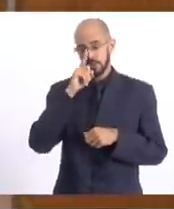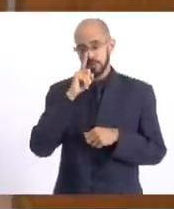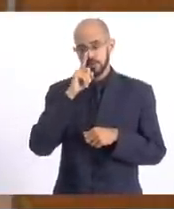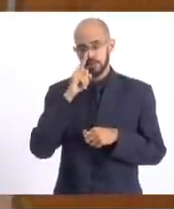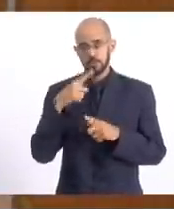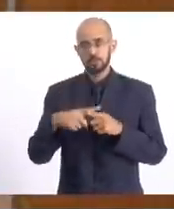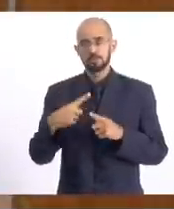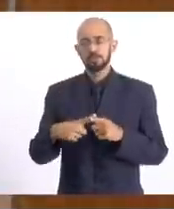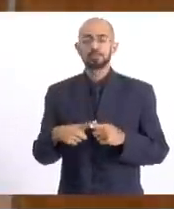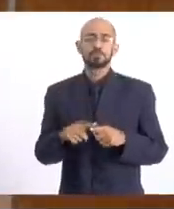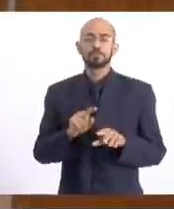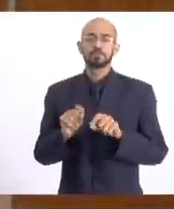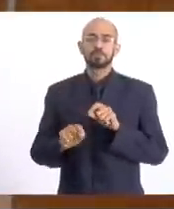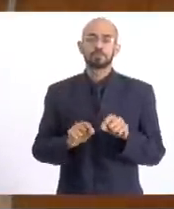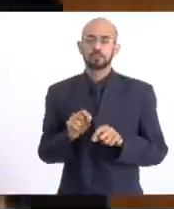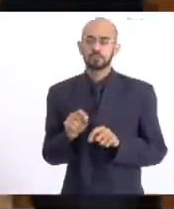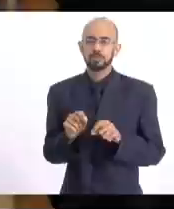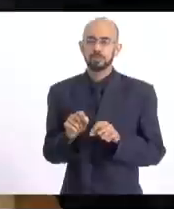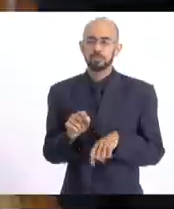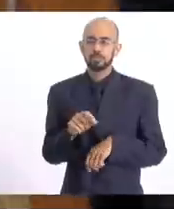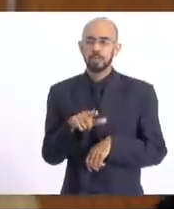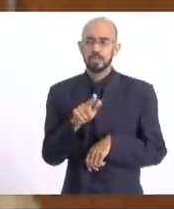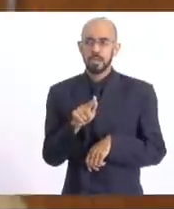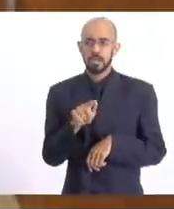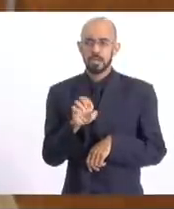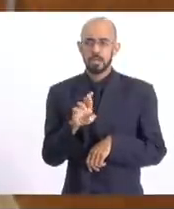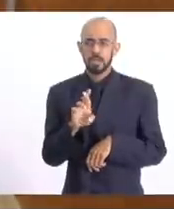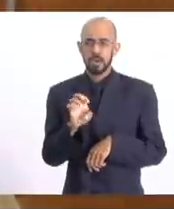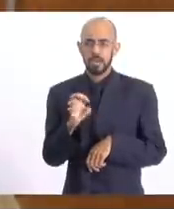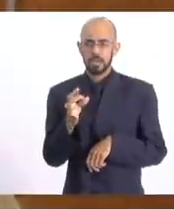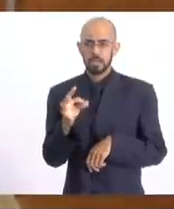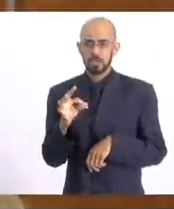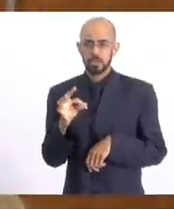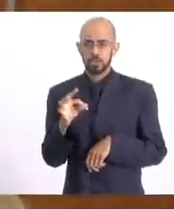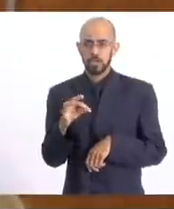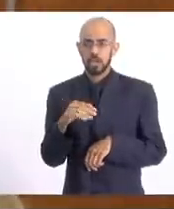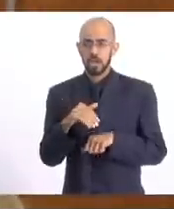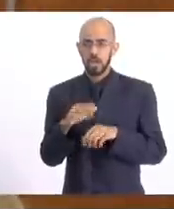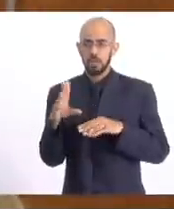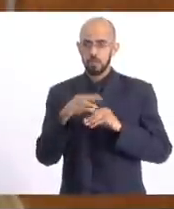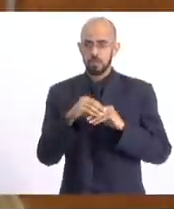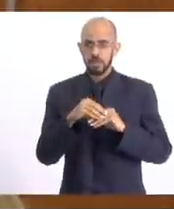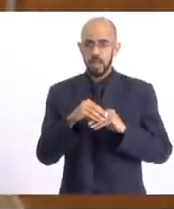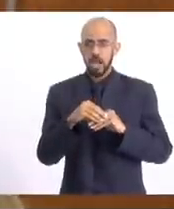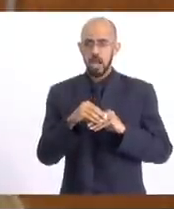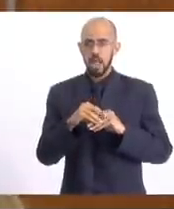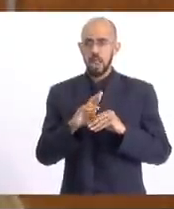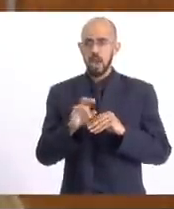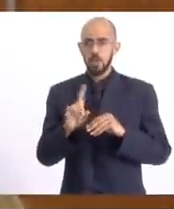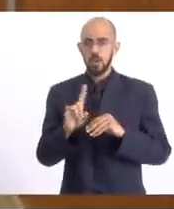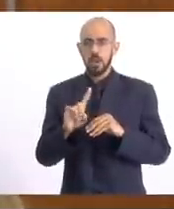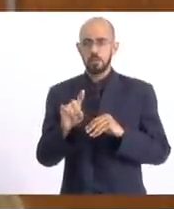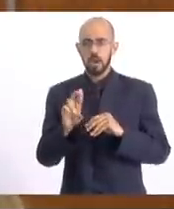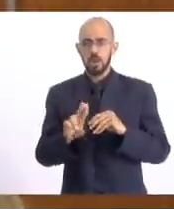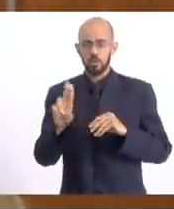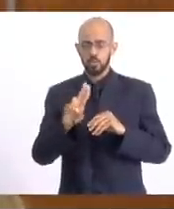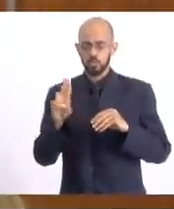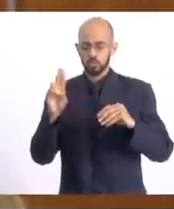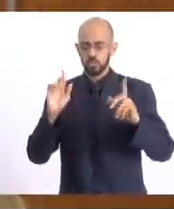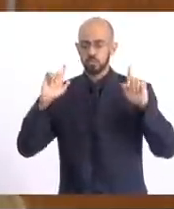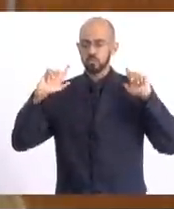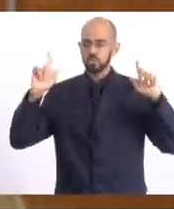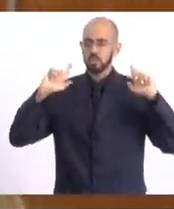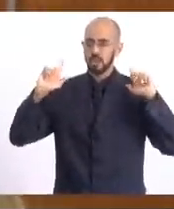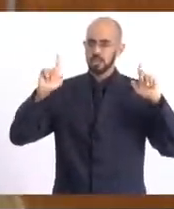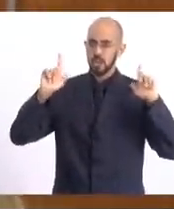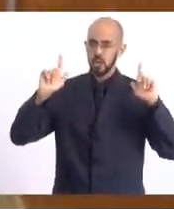garanto, deputado, essa Gretchen a mais, se bobear, não vai ser nem para usos e frutos de diversão com o ambiente